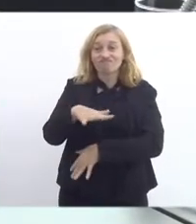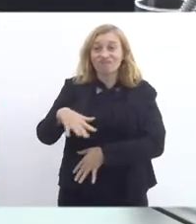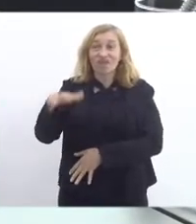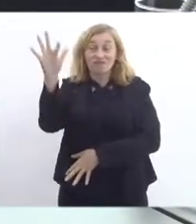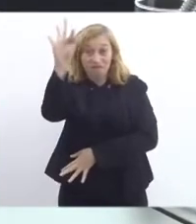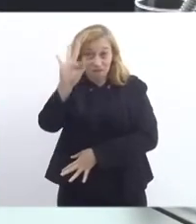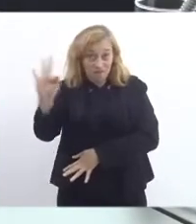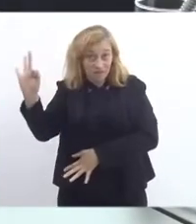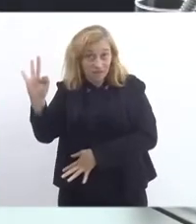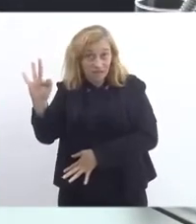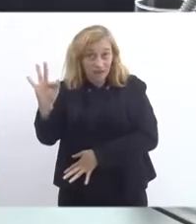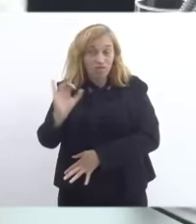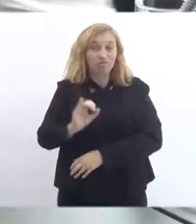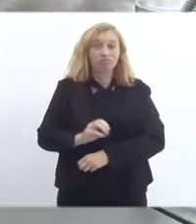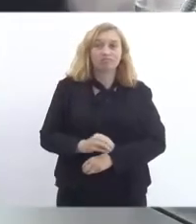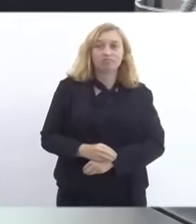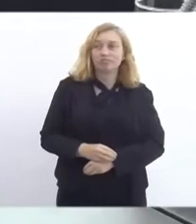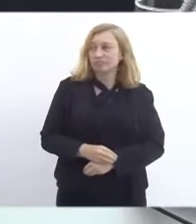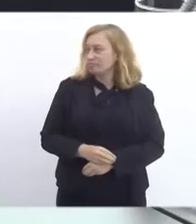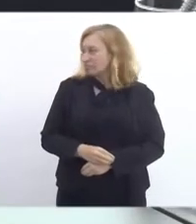Evidentemente,